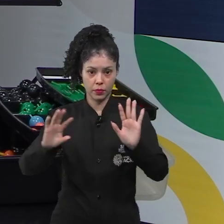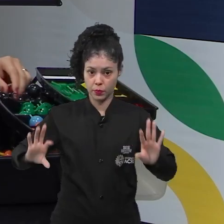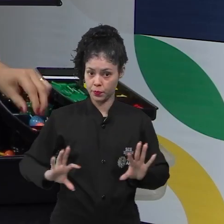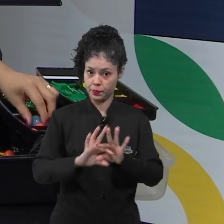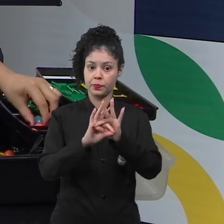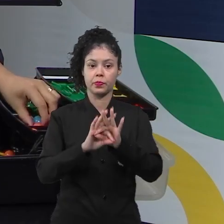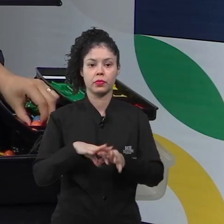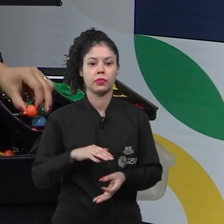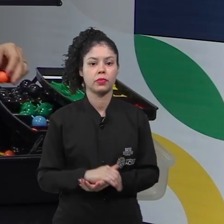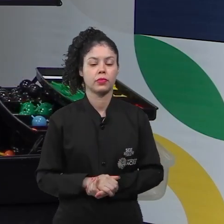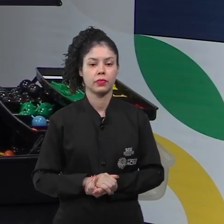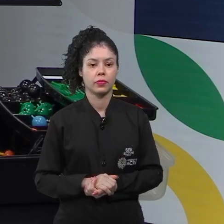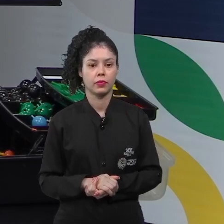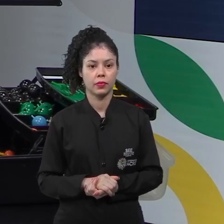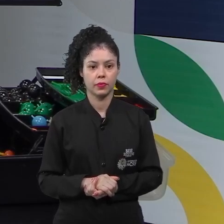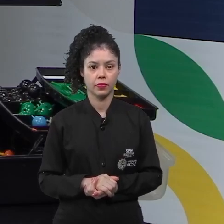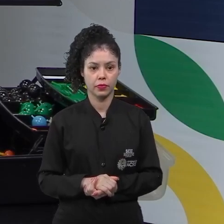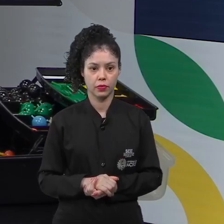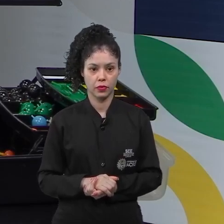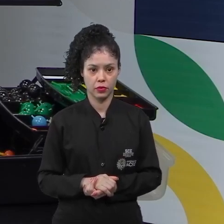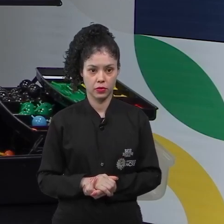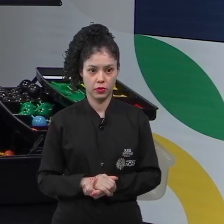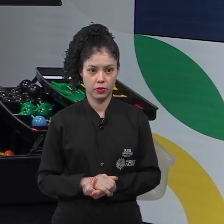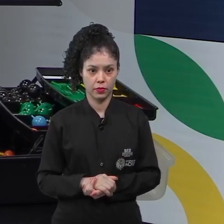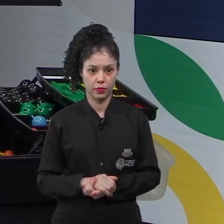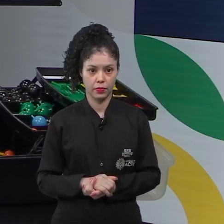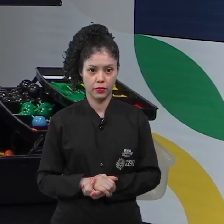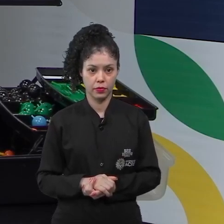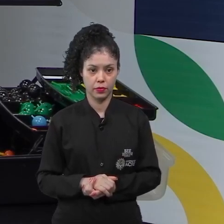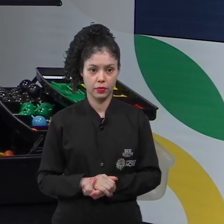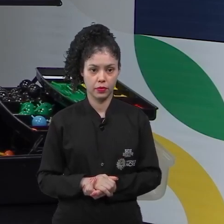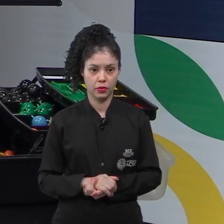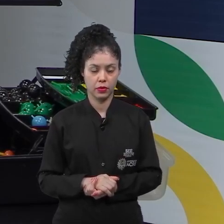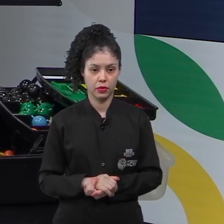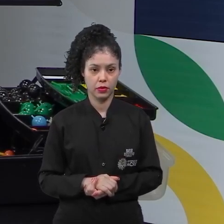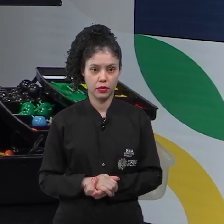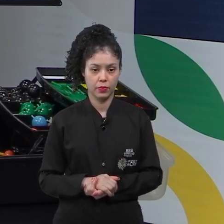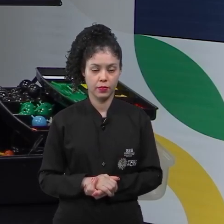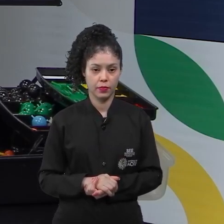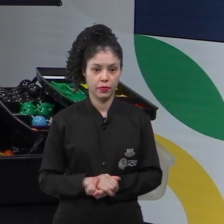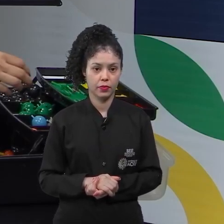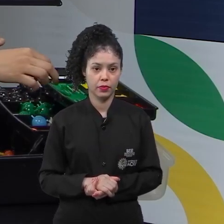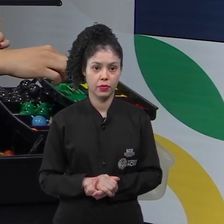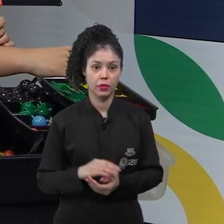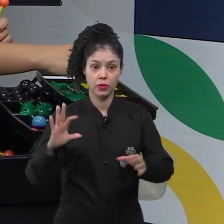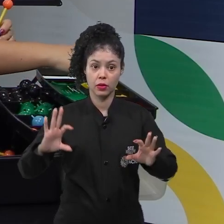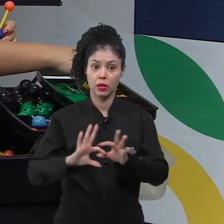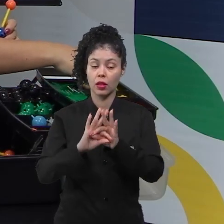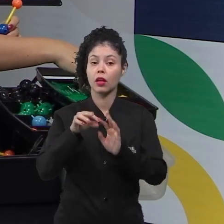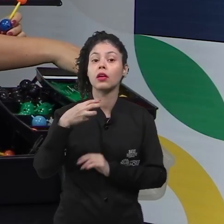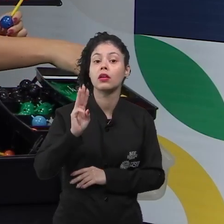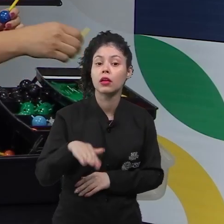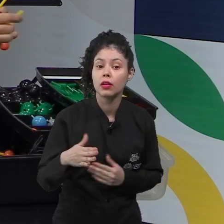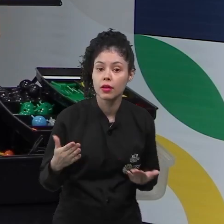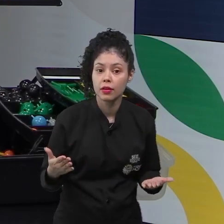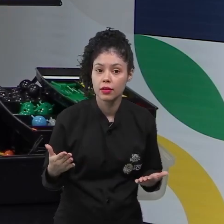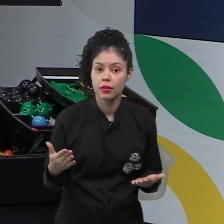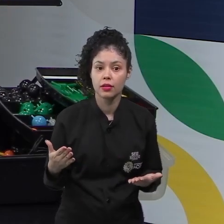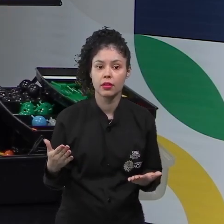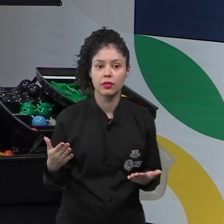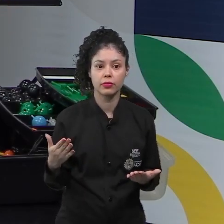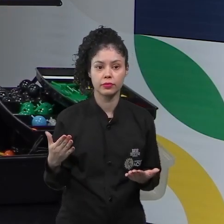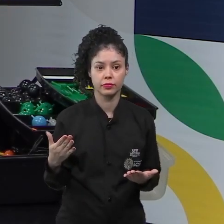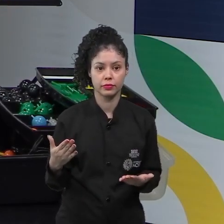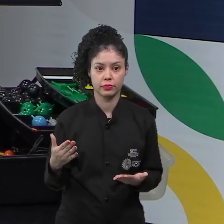ligação. Então, a gente coloca aqui mais um hidrogênio. E aí, ela vai se ligar a quem, gente? Ela vai se ligar